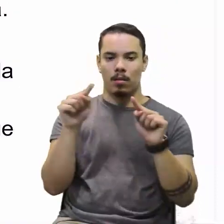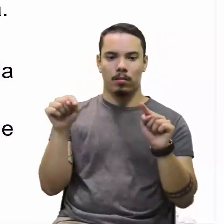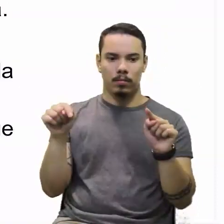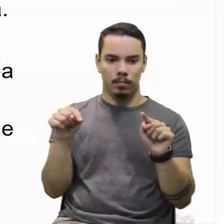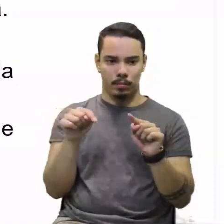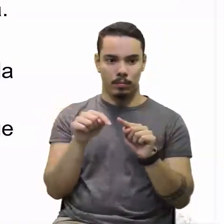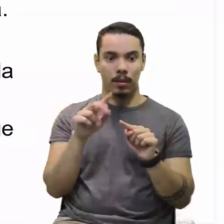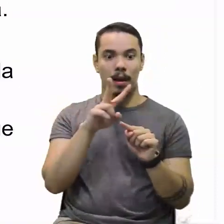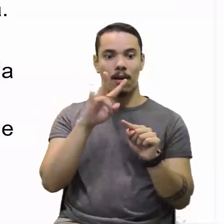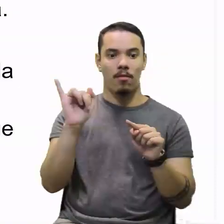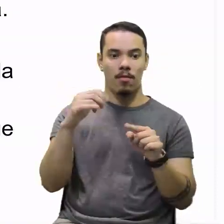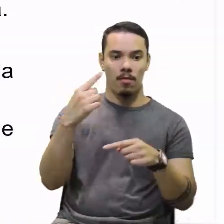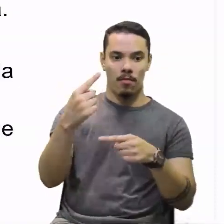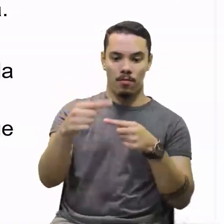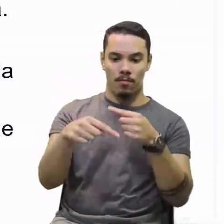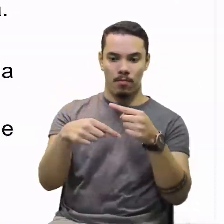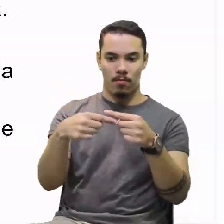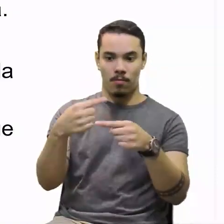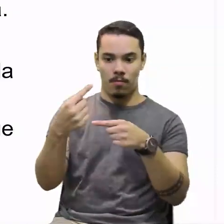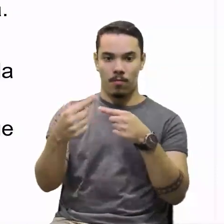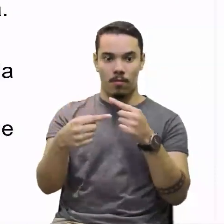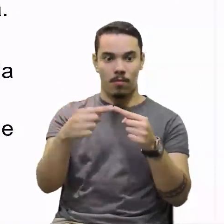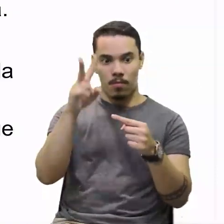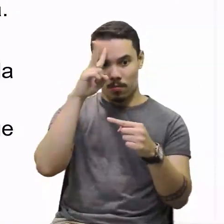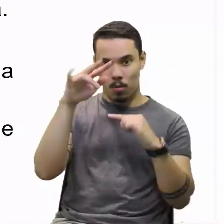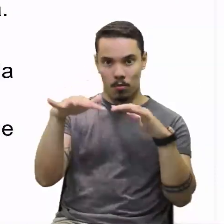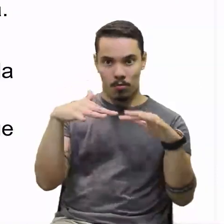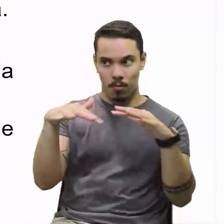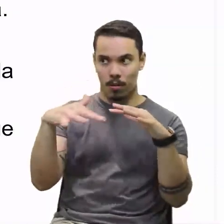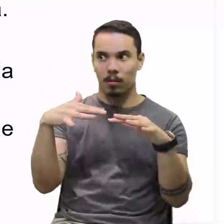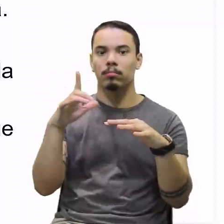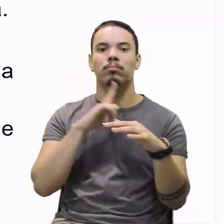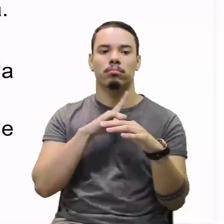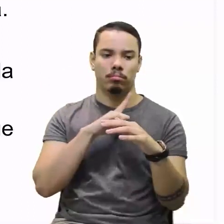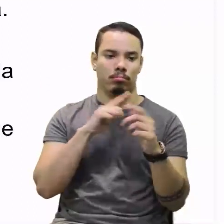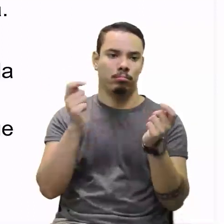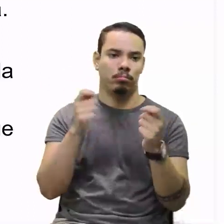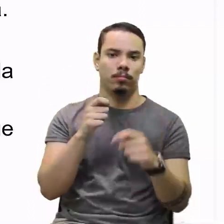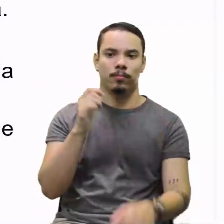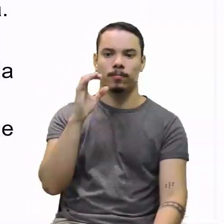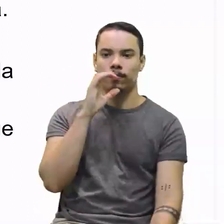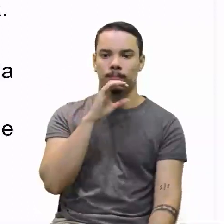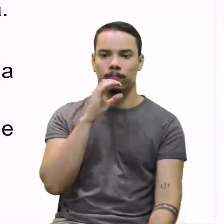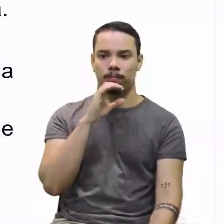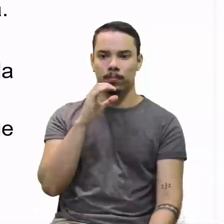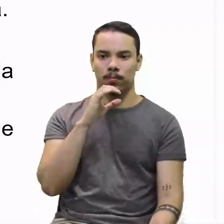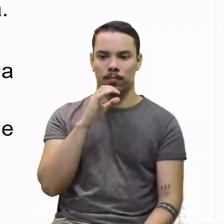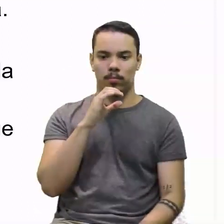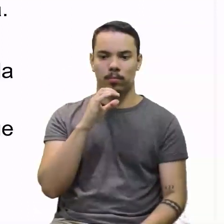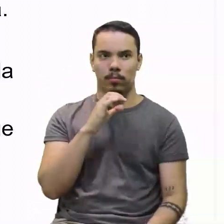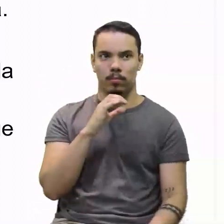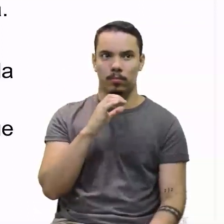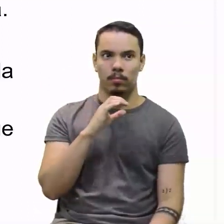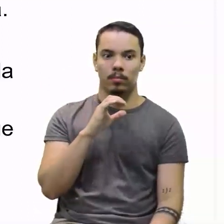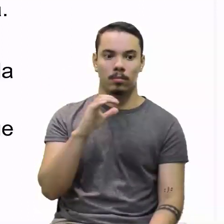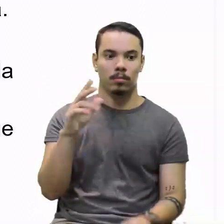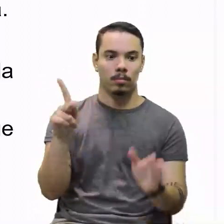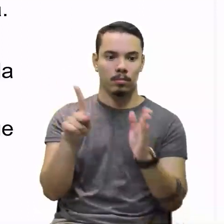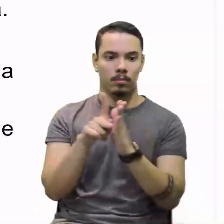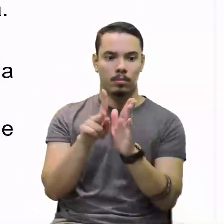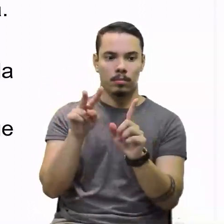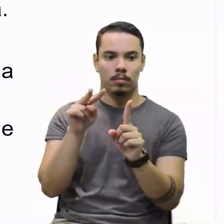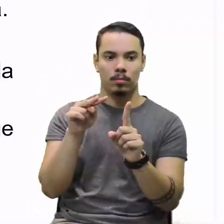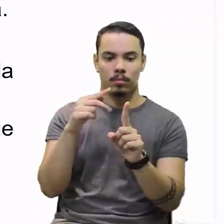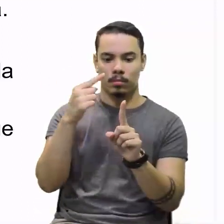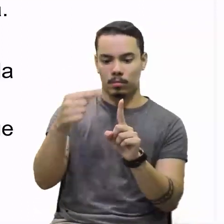está girando, ó, o movimento aqui, ó, girando, com velocidade angular constante em torno desse